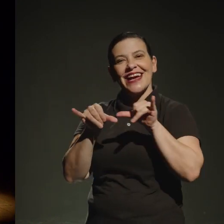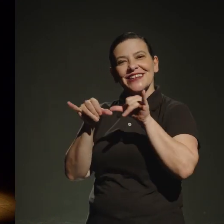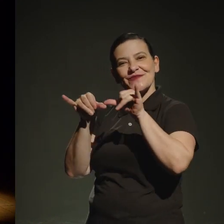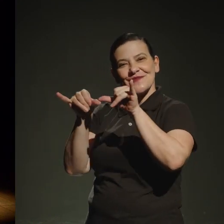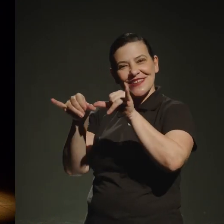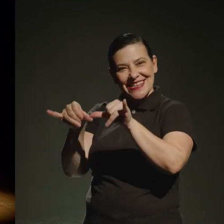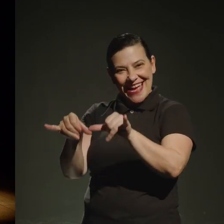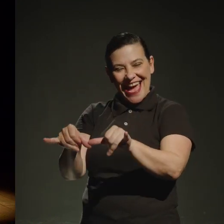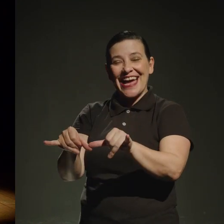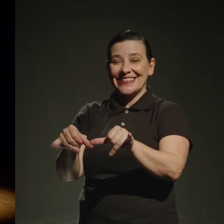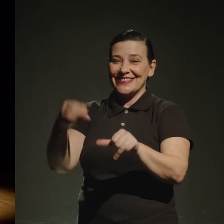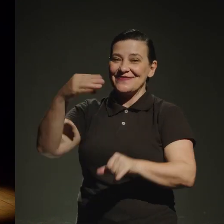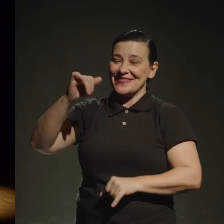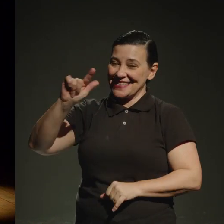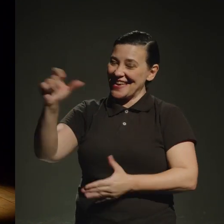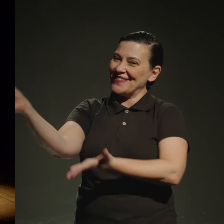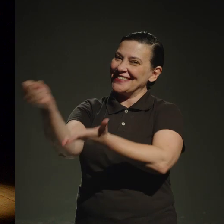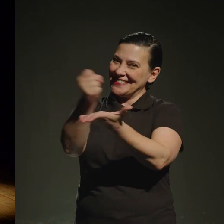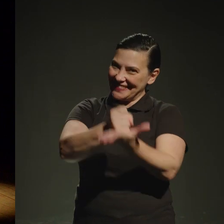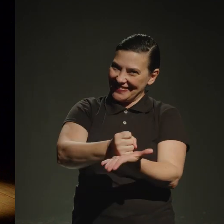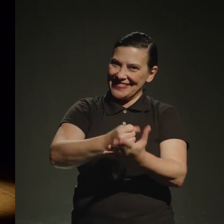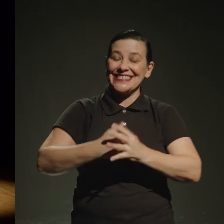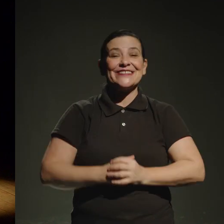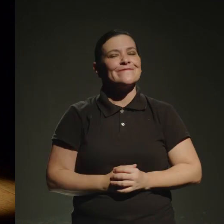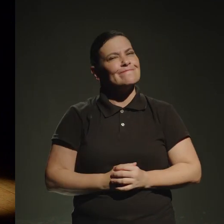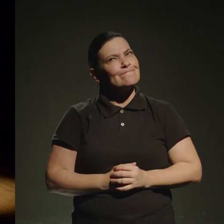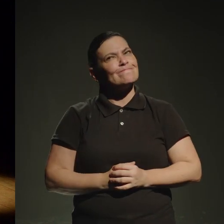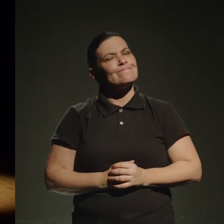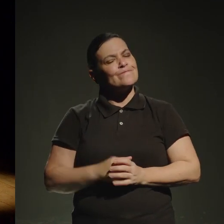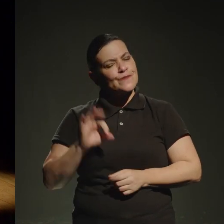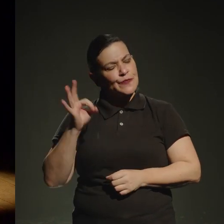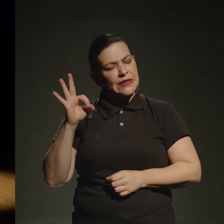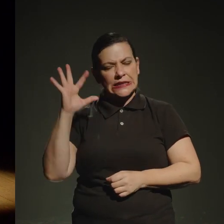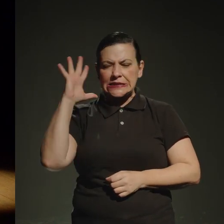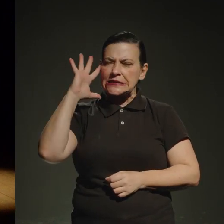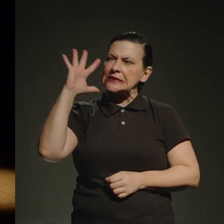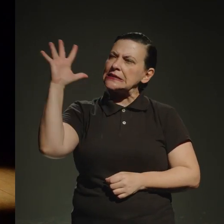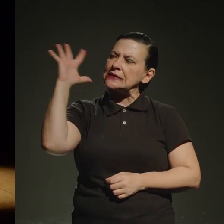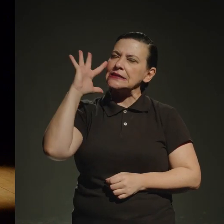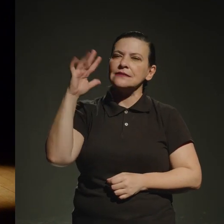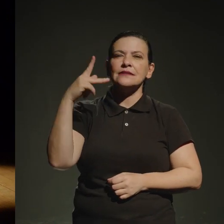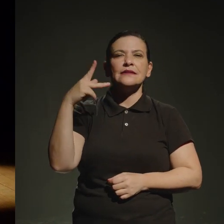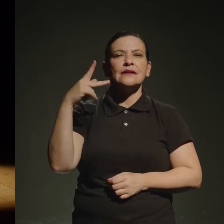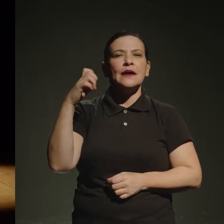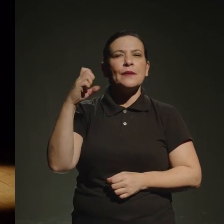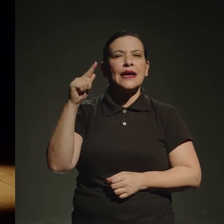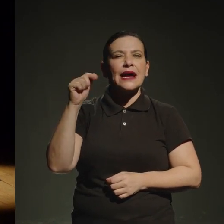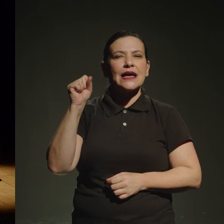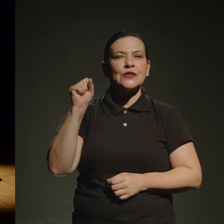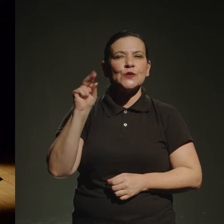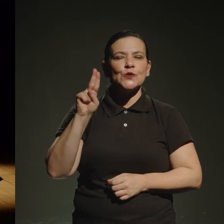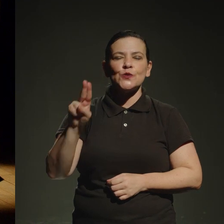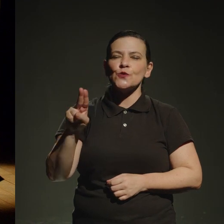célebre montaria de Alexandre o Grande. Porém, no meu conceito, pertences a uma estirpe ainda superior